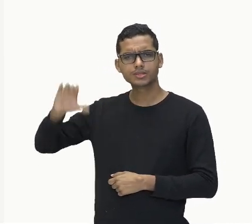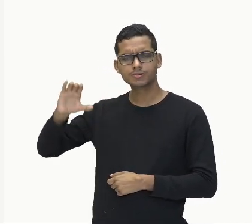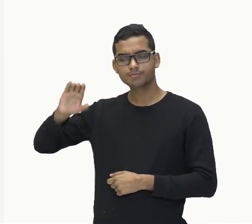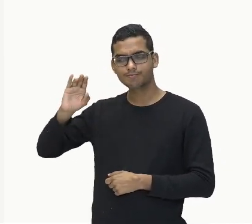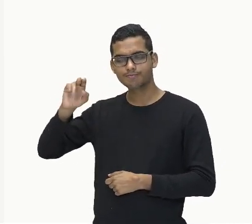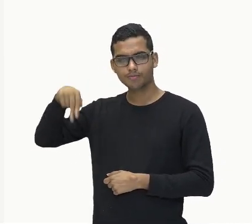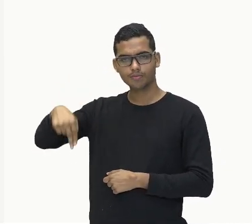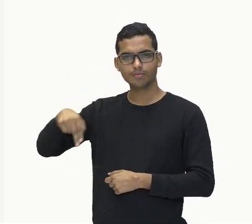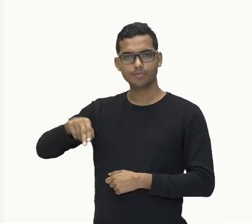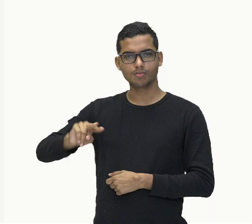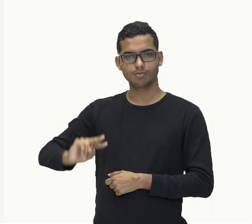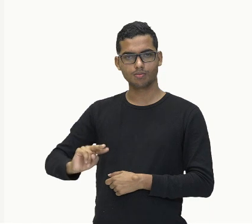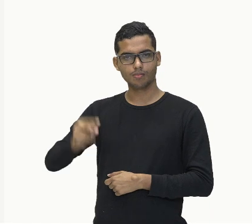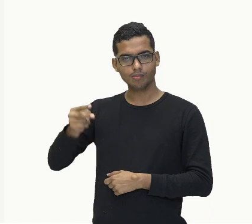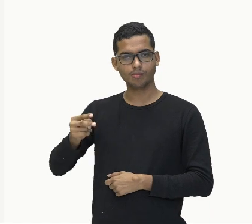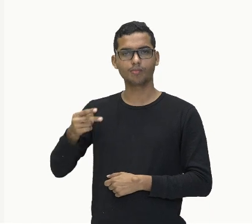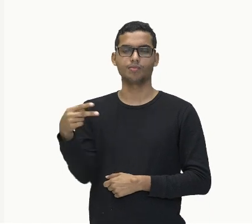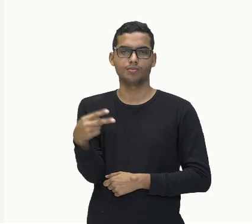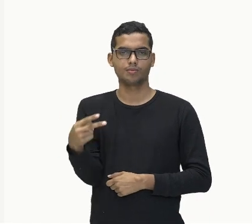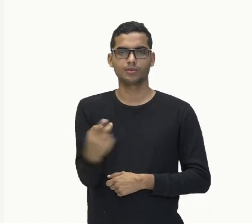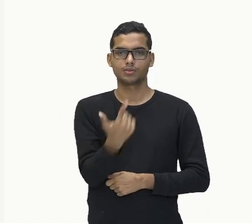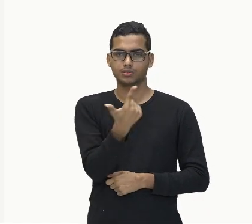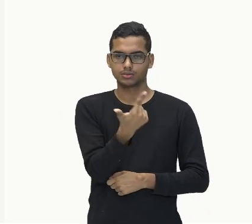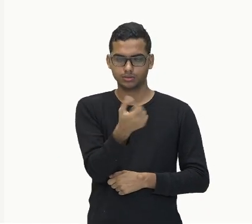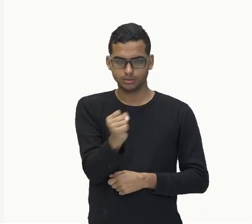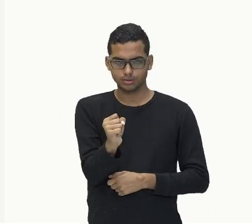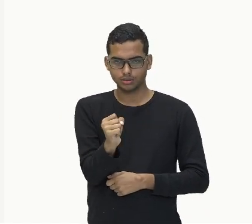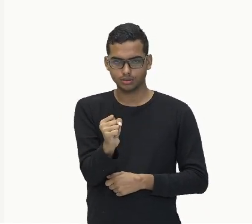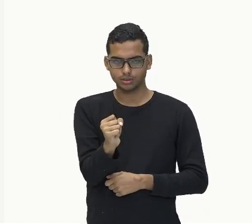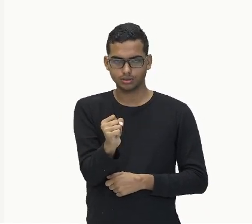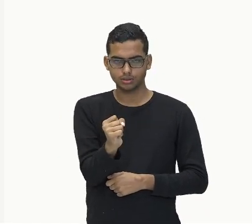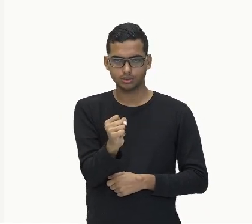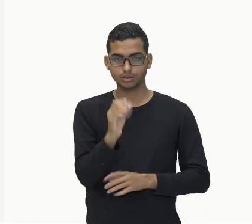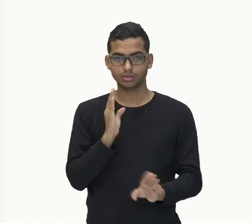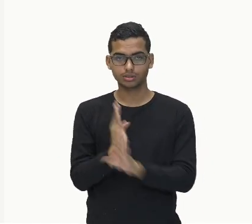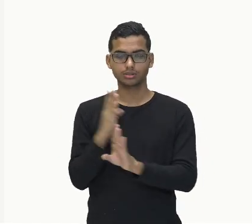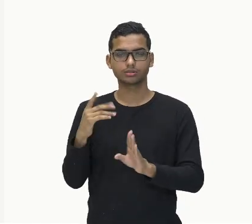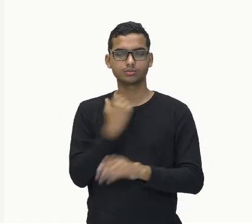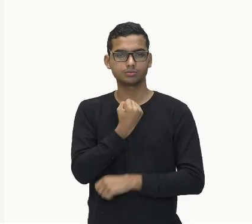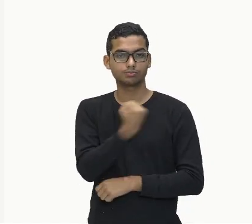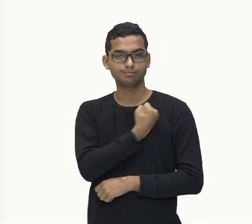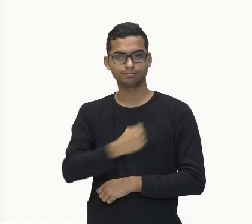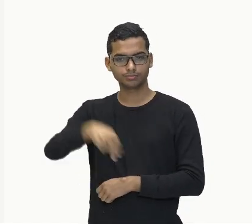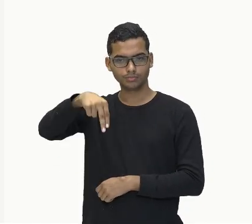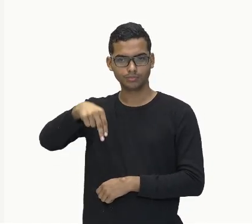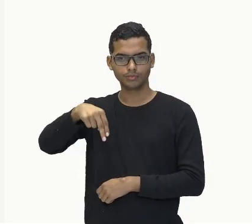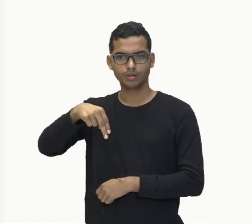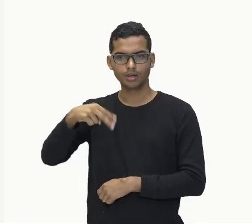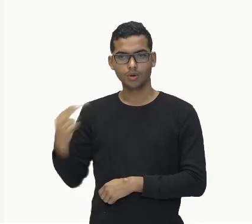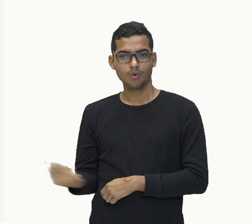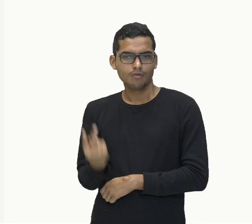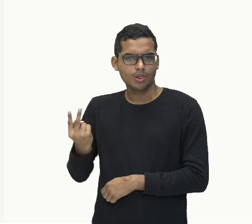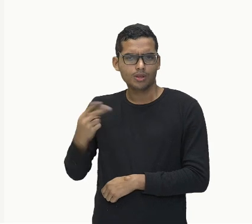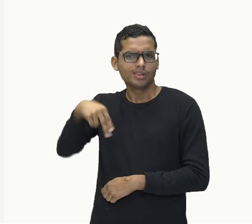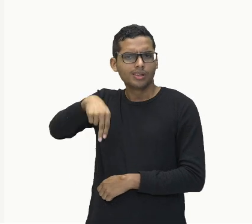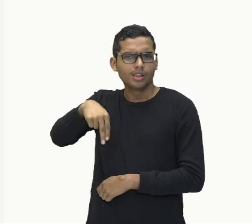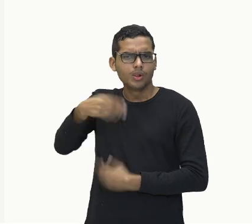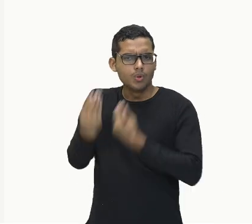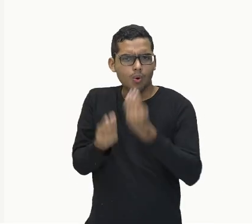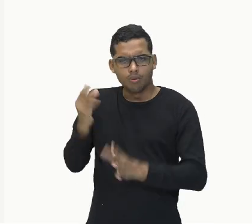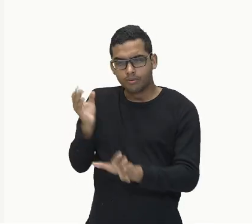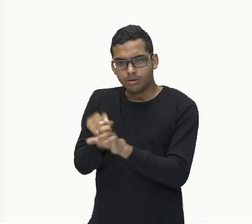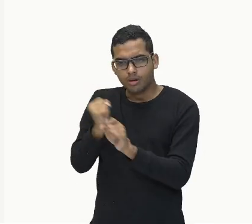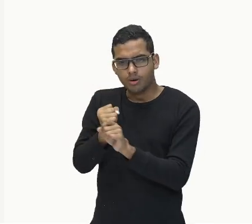28, determine n. Ou seja, a gente precisa calcular aqui o valor de n. Como é que a gente faz